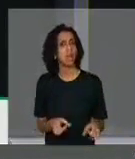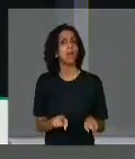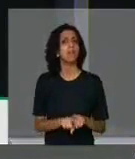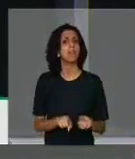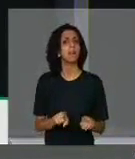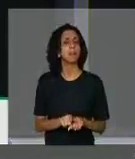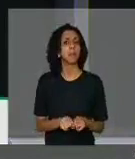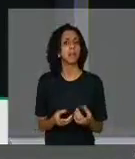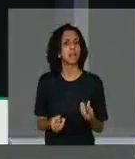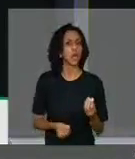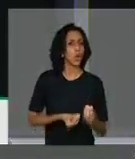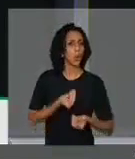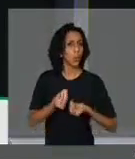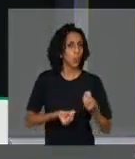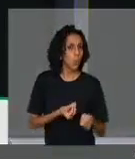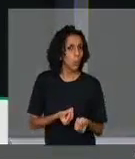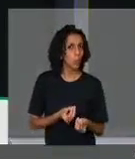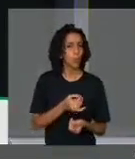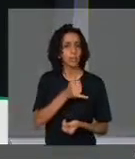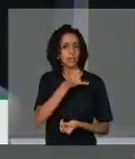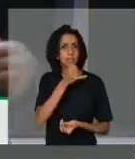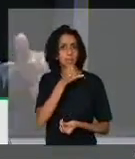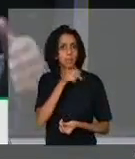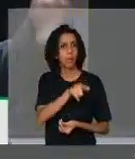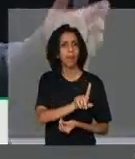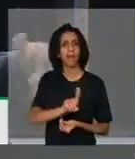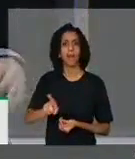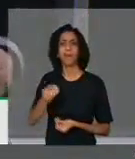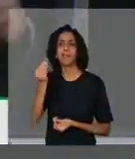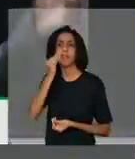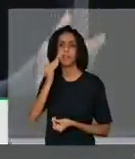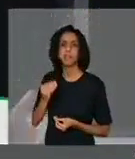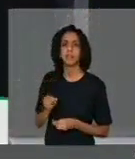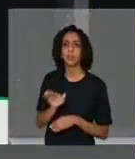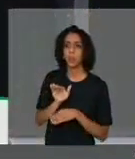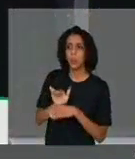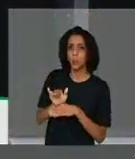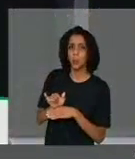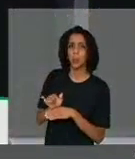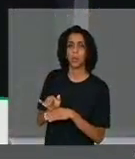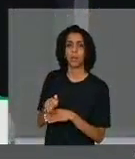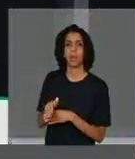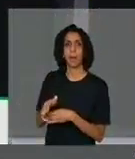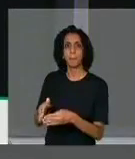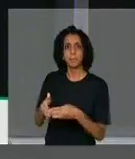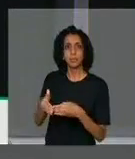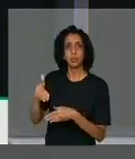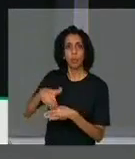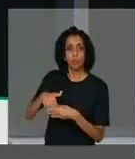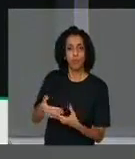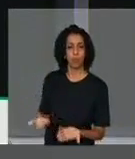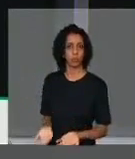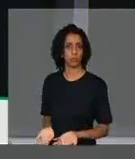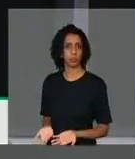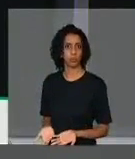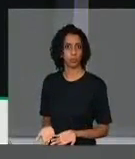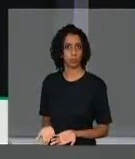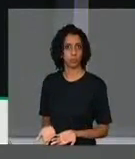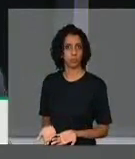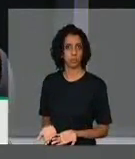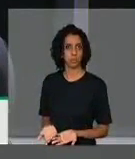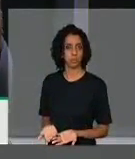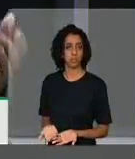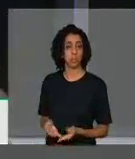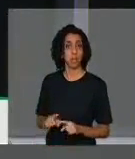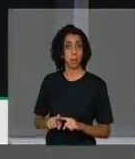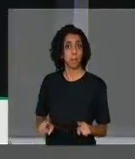do serviço público da repartição para pedir voto sob pena de perder o emprego para os seus